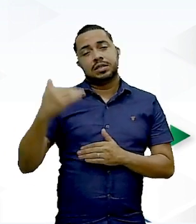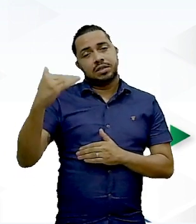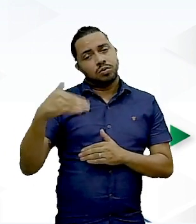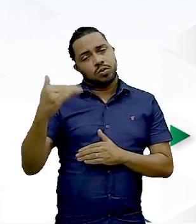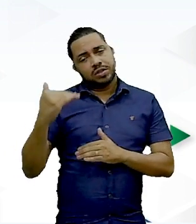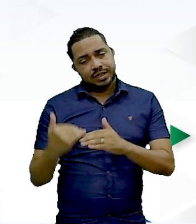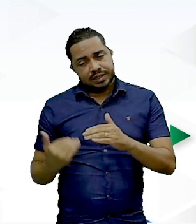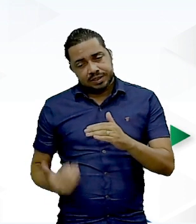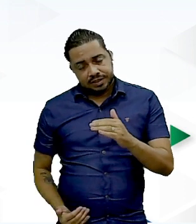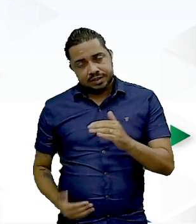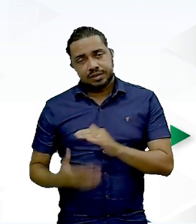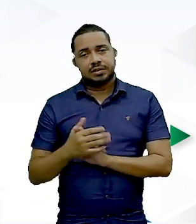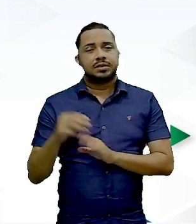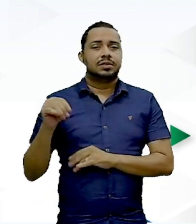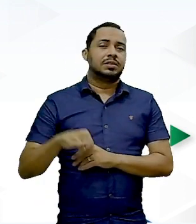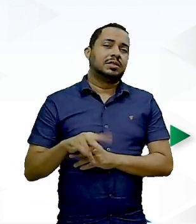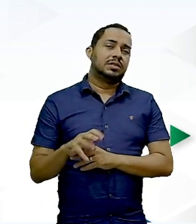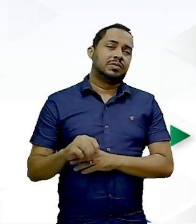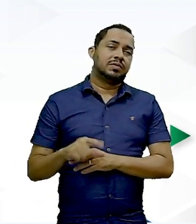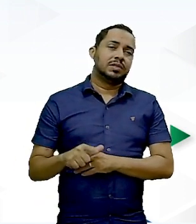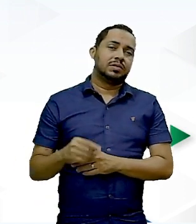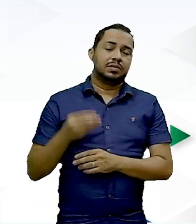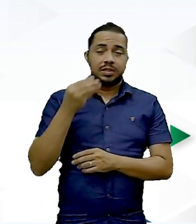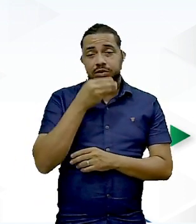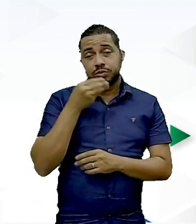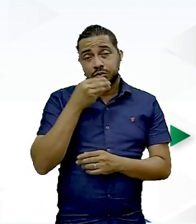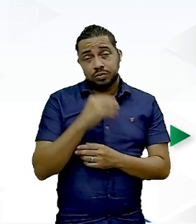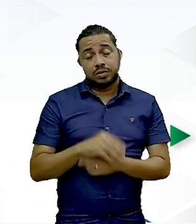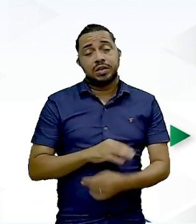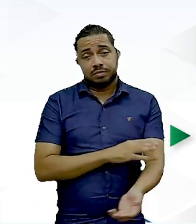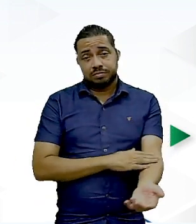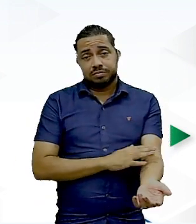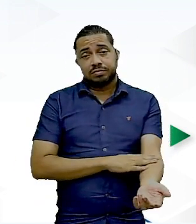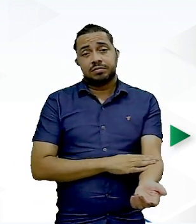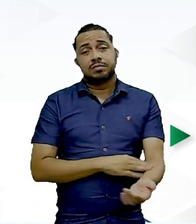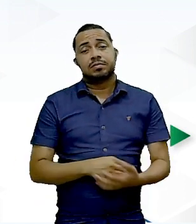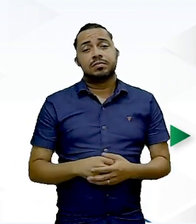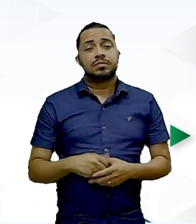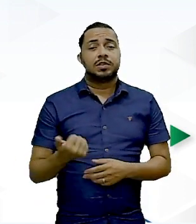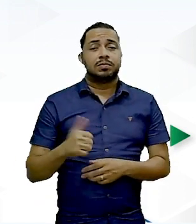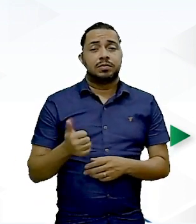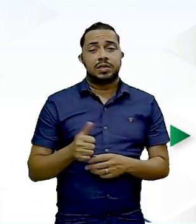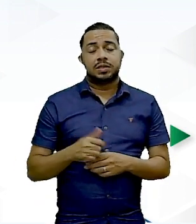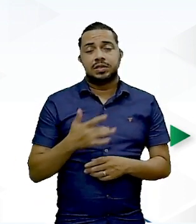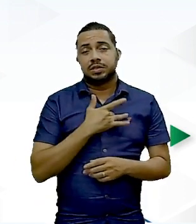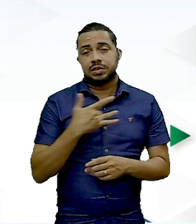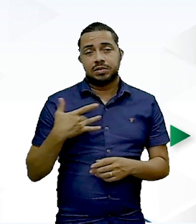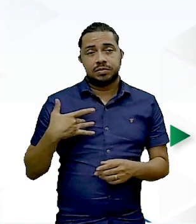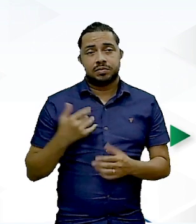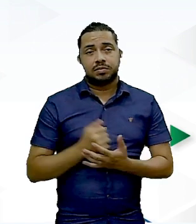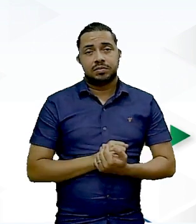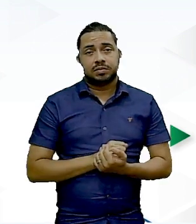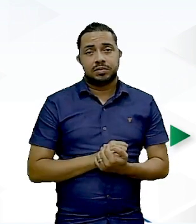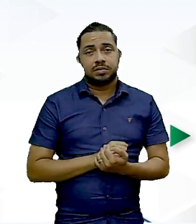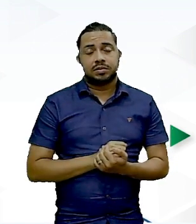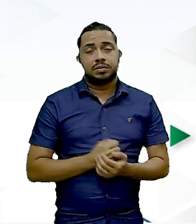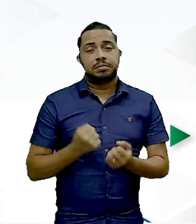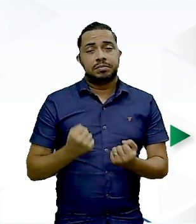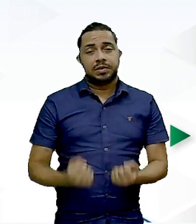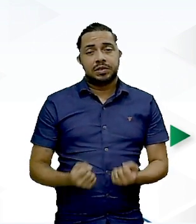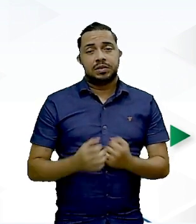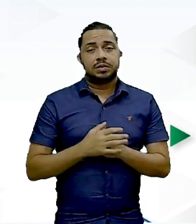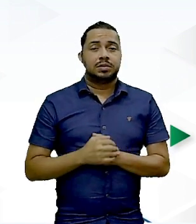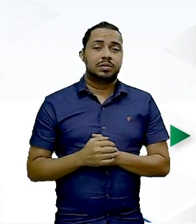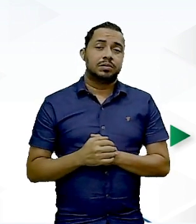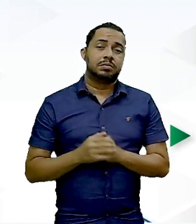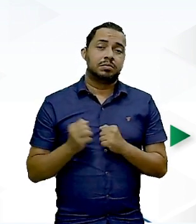decrescente. Então, o nível de açúcar no sangue é a qualidade ordinal, não é a qualidade de saúde, né? Peso,